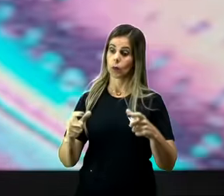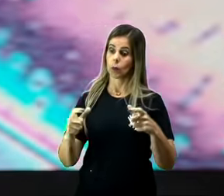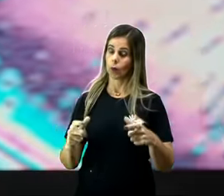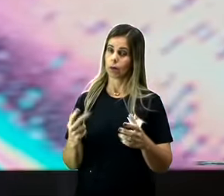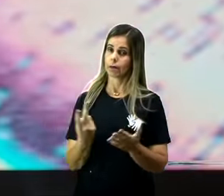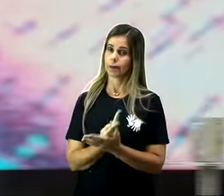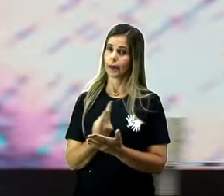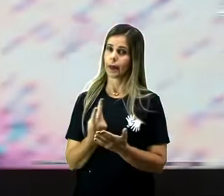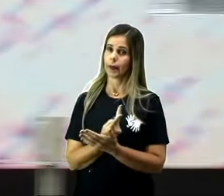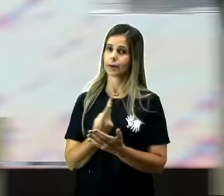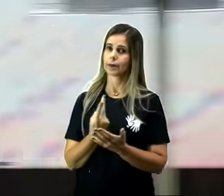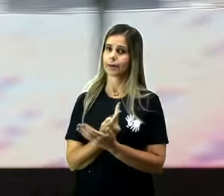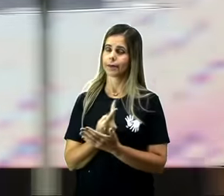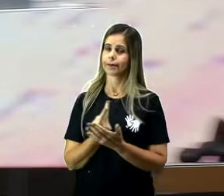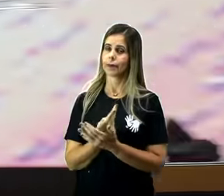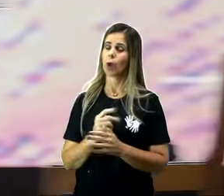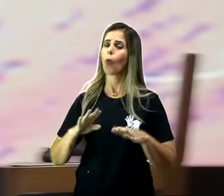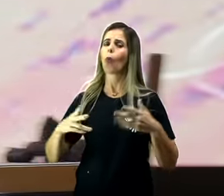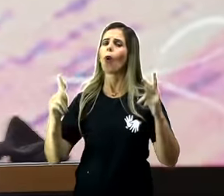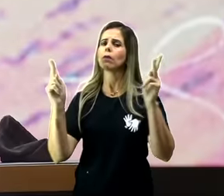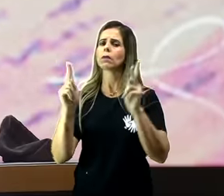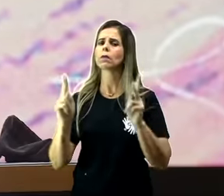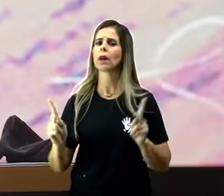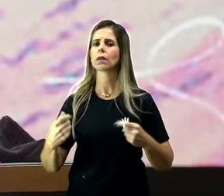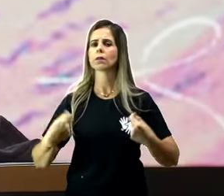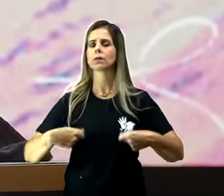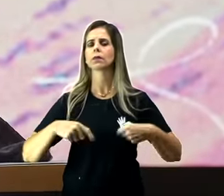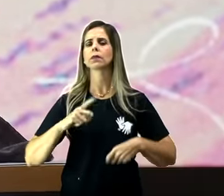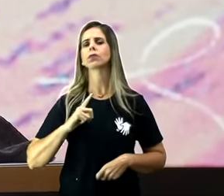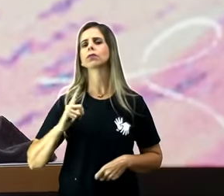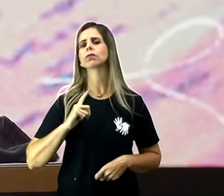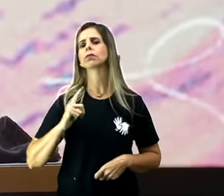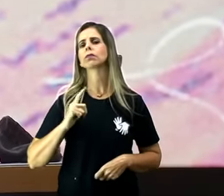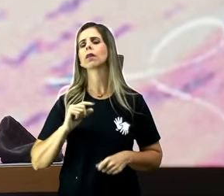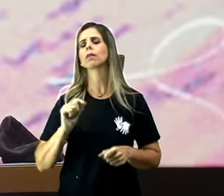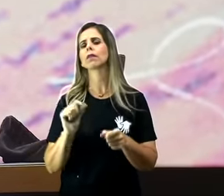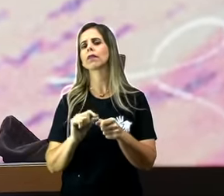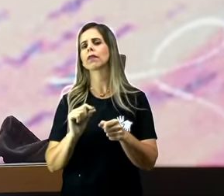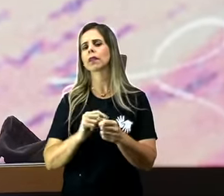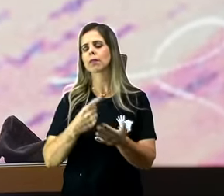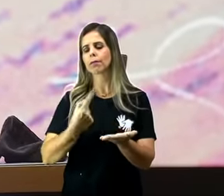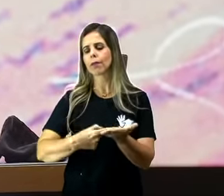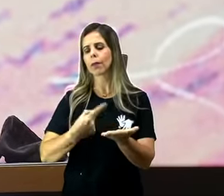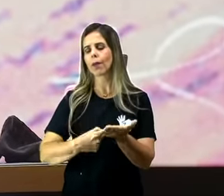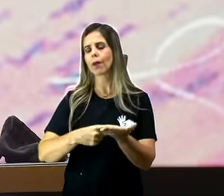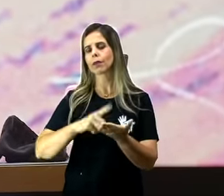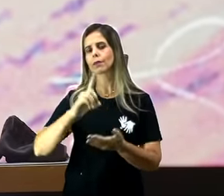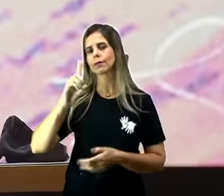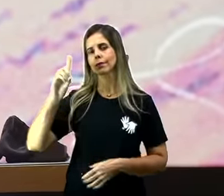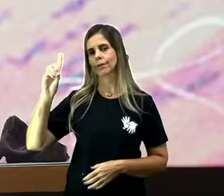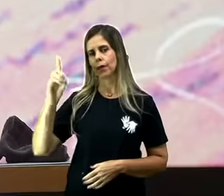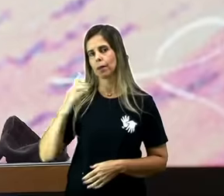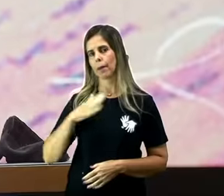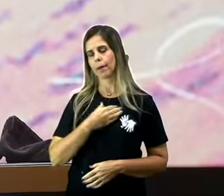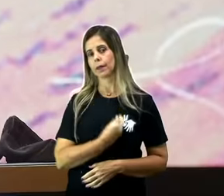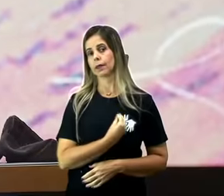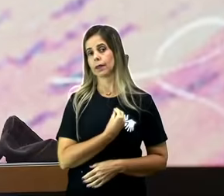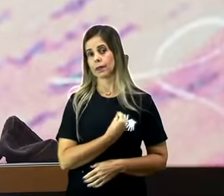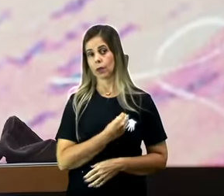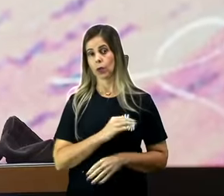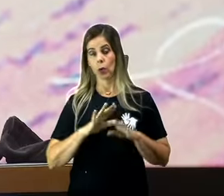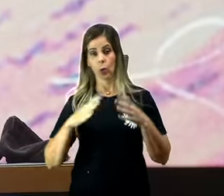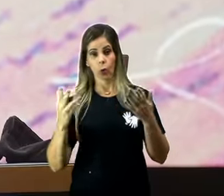Que paz que eu preciso ter para avançar diante do propósito de Deus para a minha vida? Porque quando você lê a Bíblia de Gênesis e